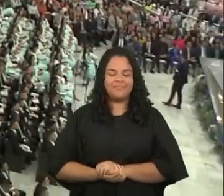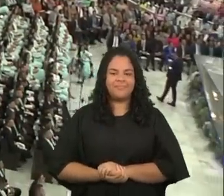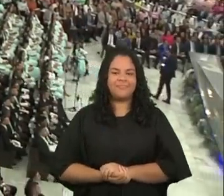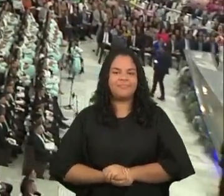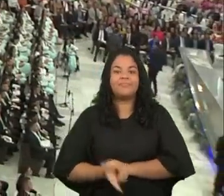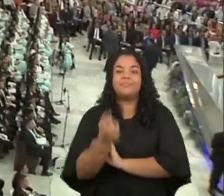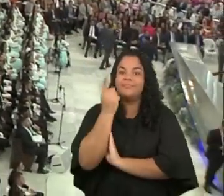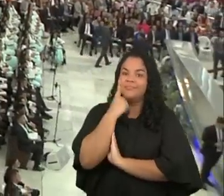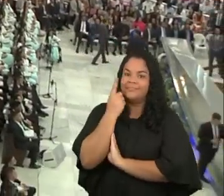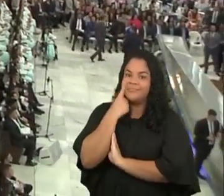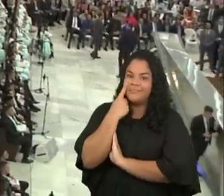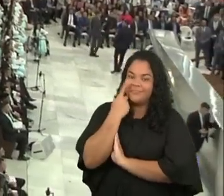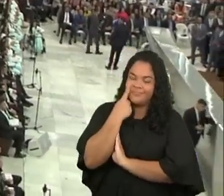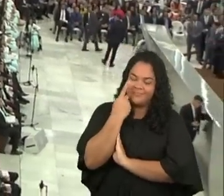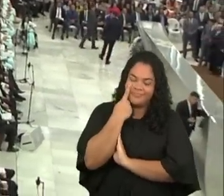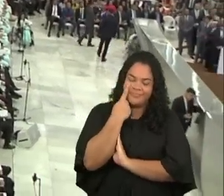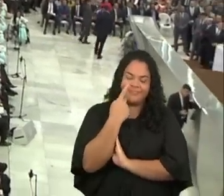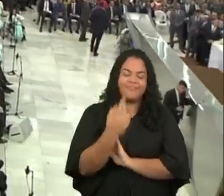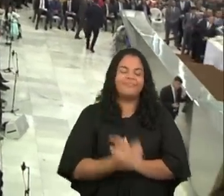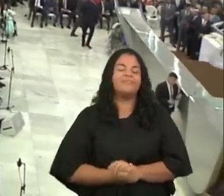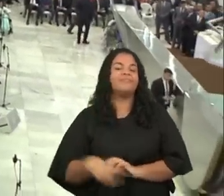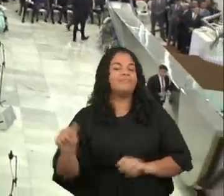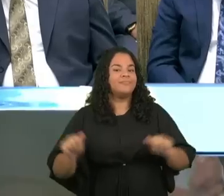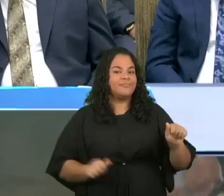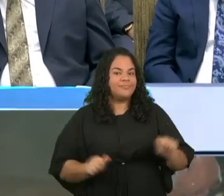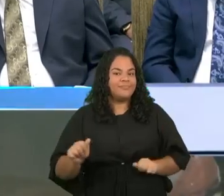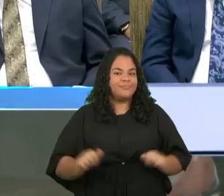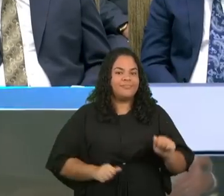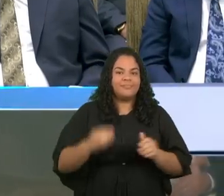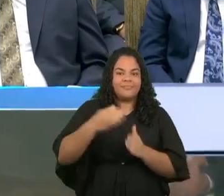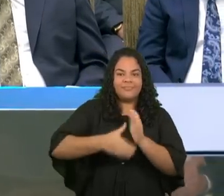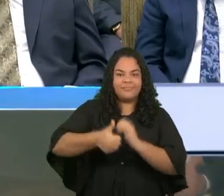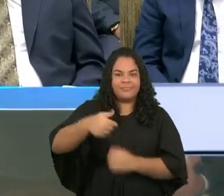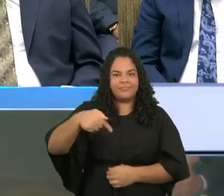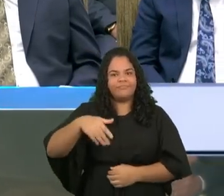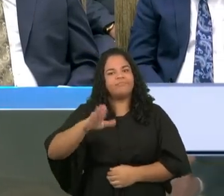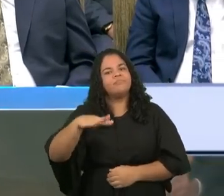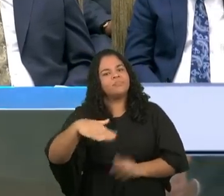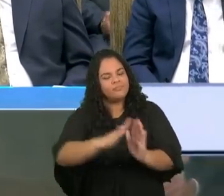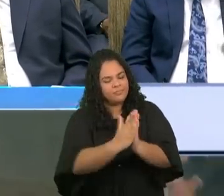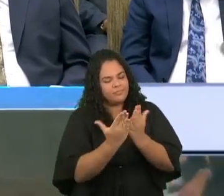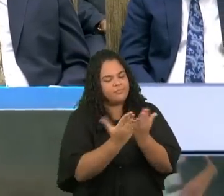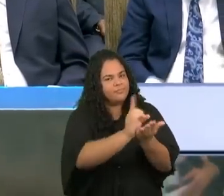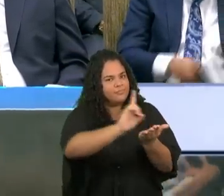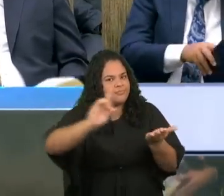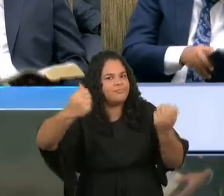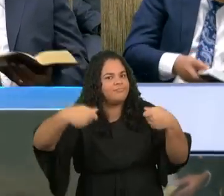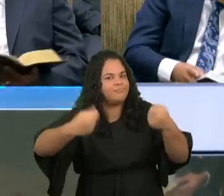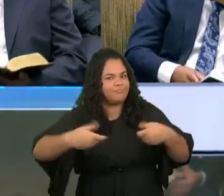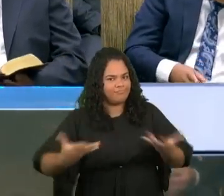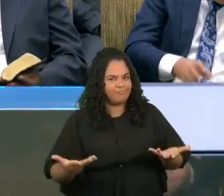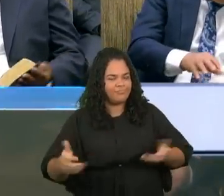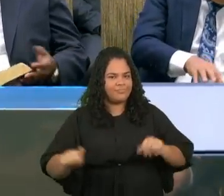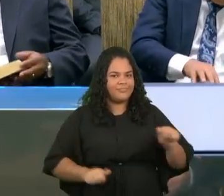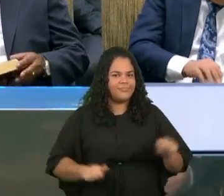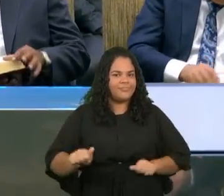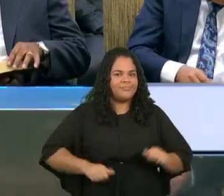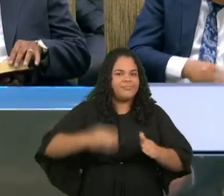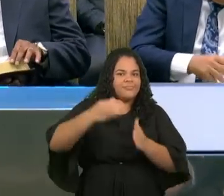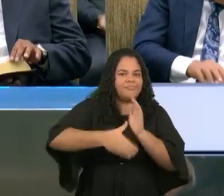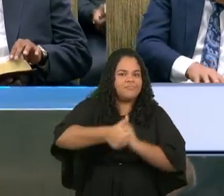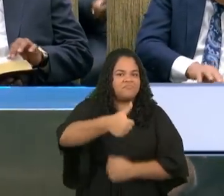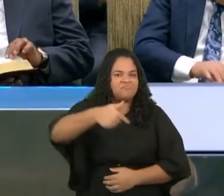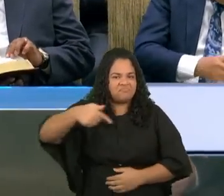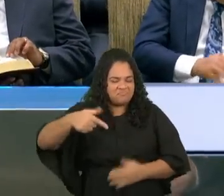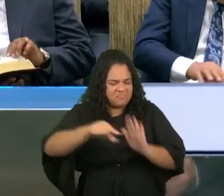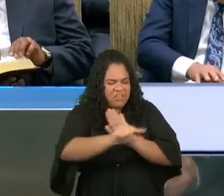Escute. Em Atos capítulo 17. Essa você tem que abrir. Atos 17, é tremendo esse